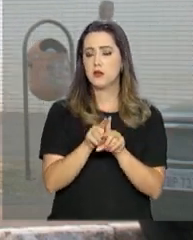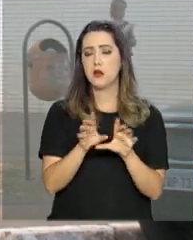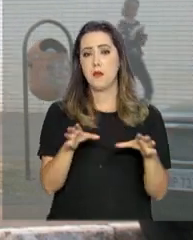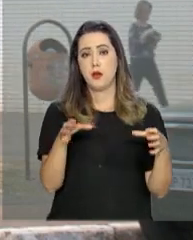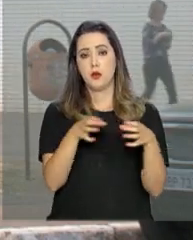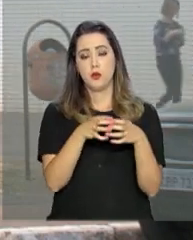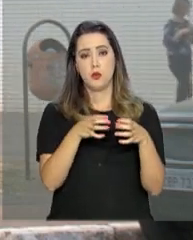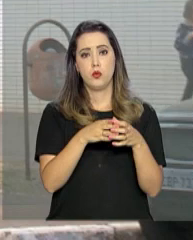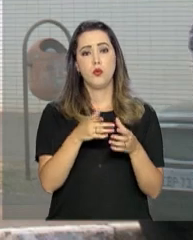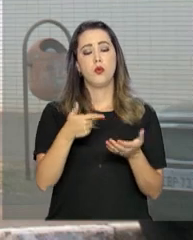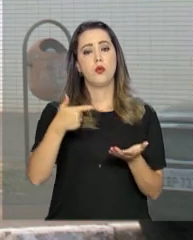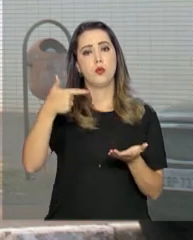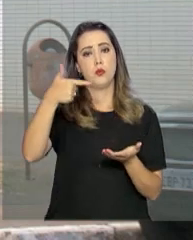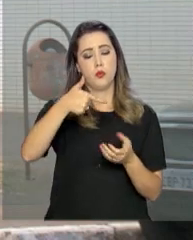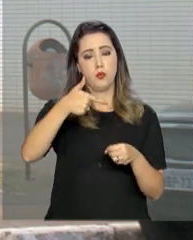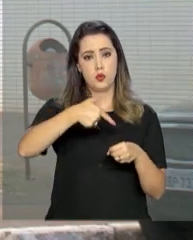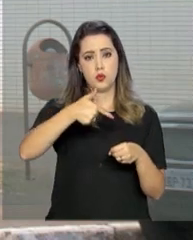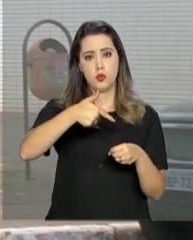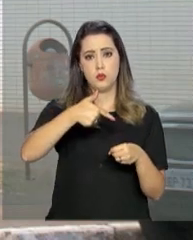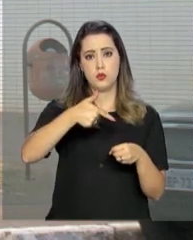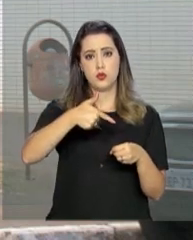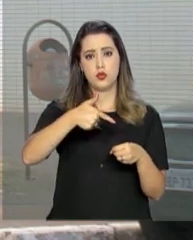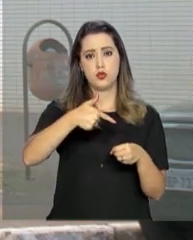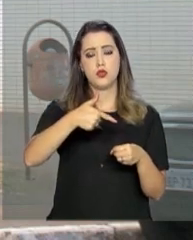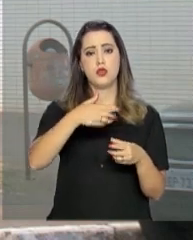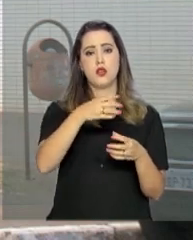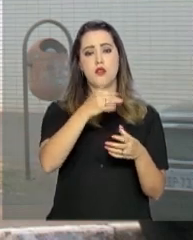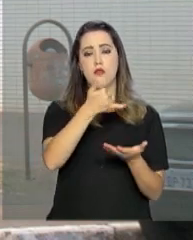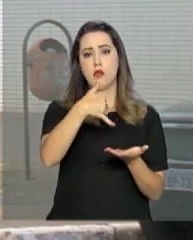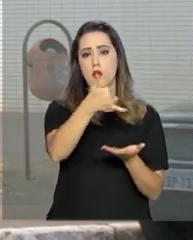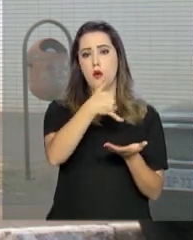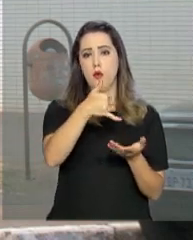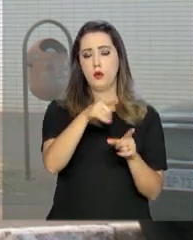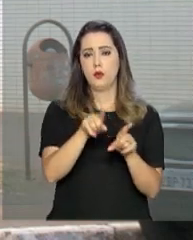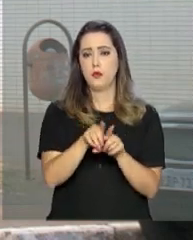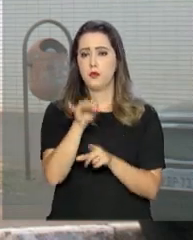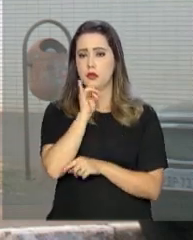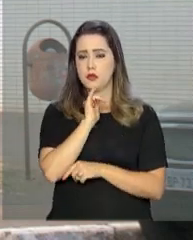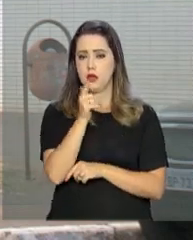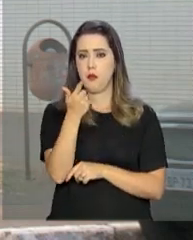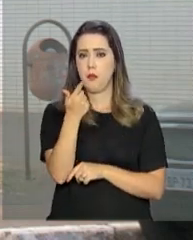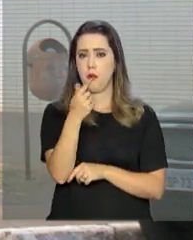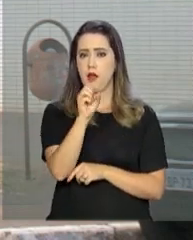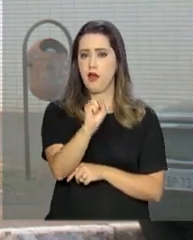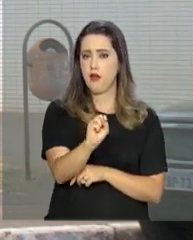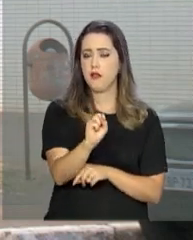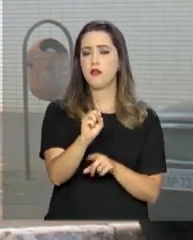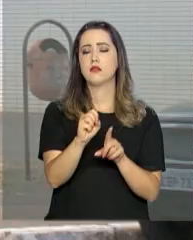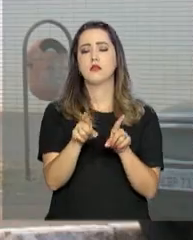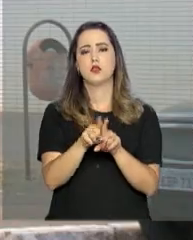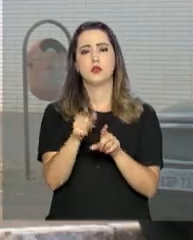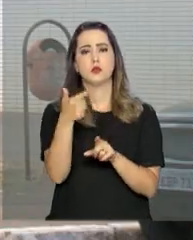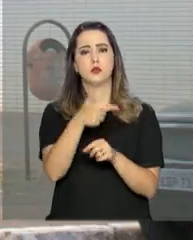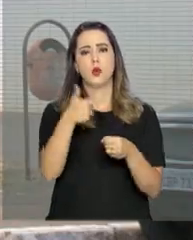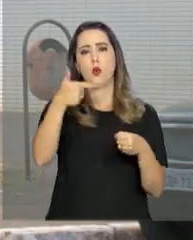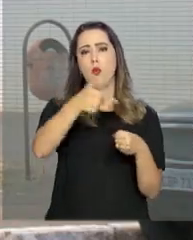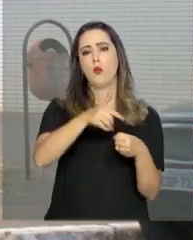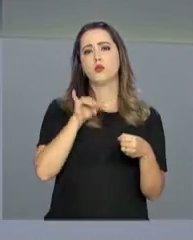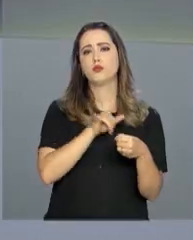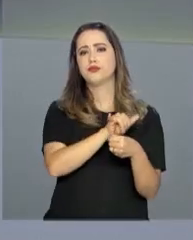grupo de combustíveis e lubrificantes, como a compra de gás natural e querosene de avião. Eu volto com você,